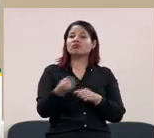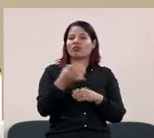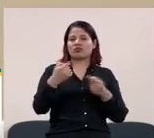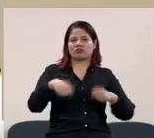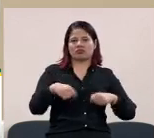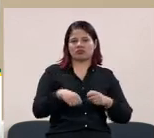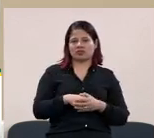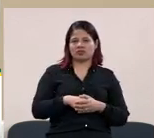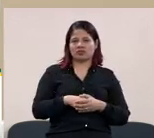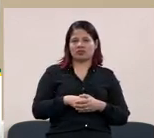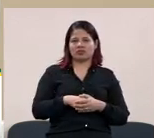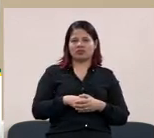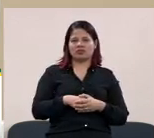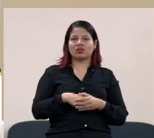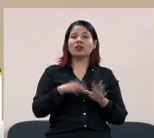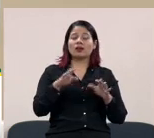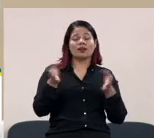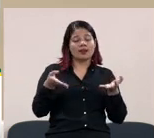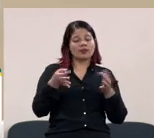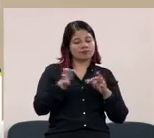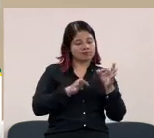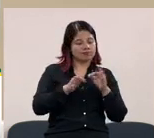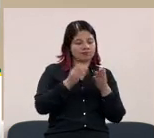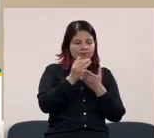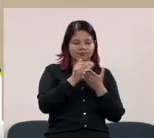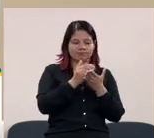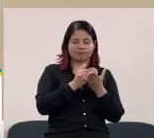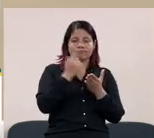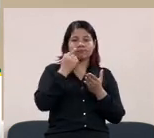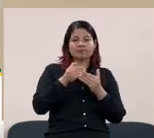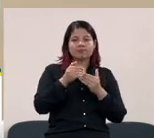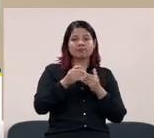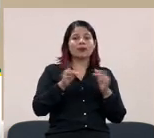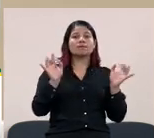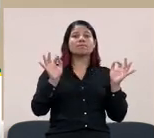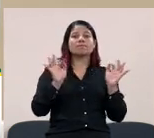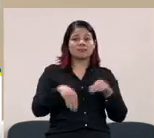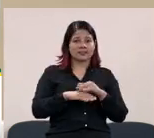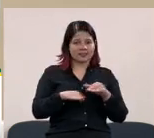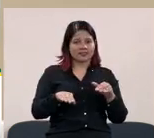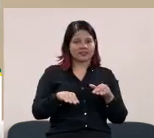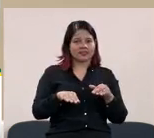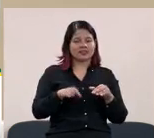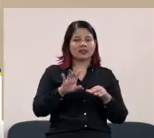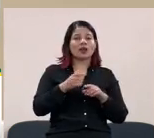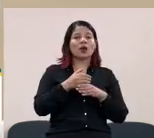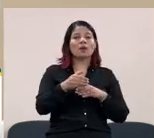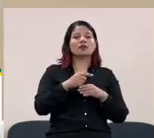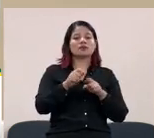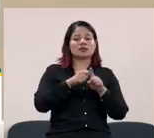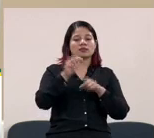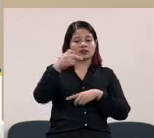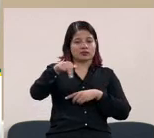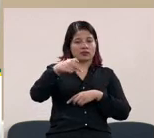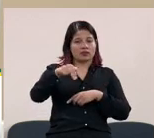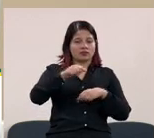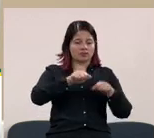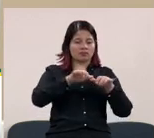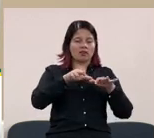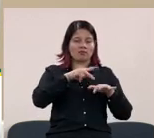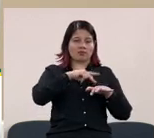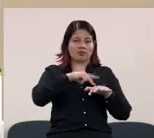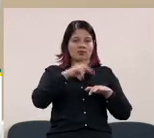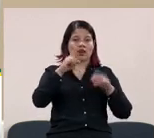gente está em fase de finalização, a gente vai fazer audiência pública, provavelmente no início de novembro, para apresentar à